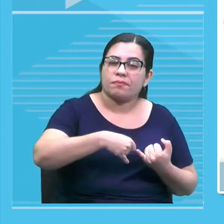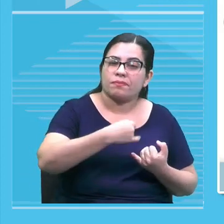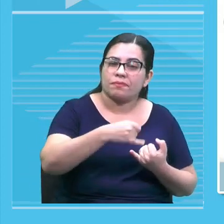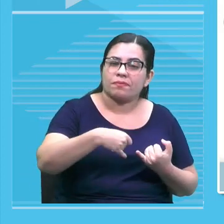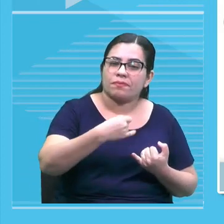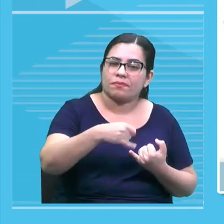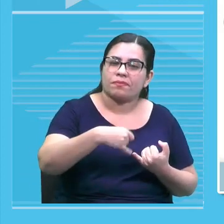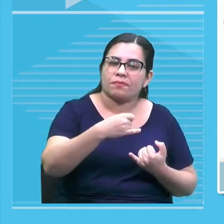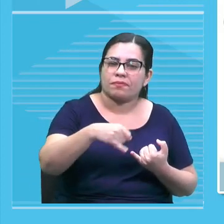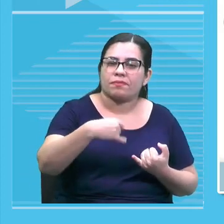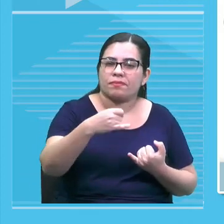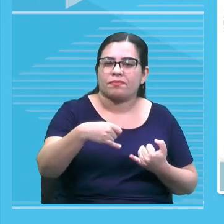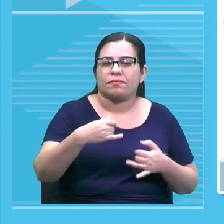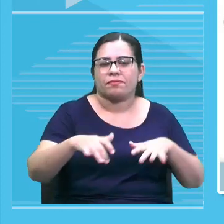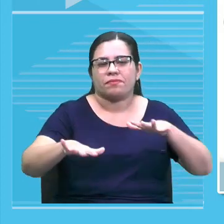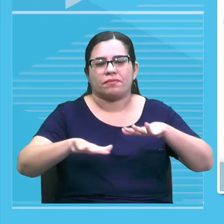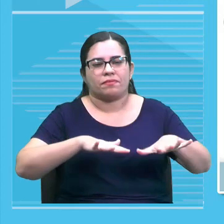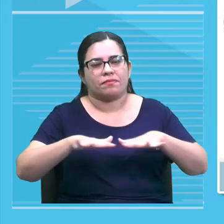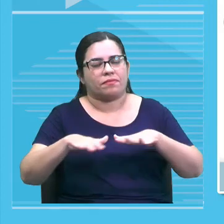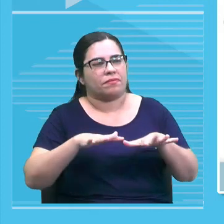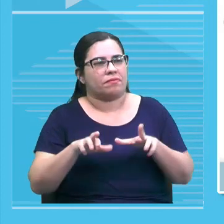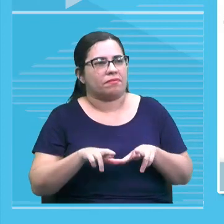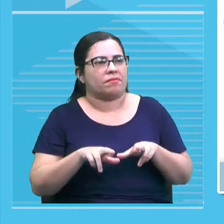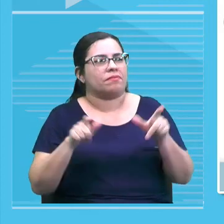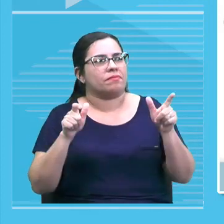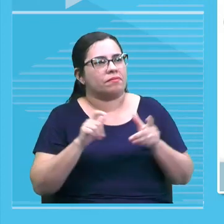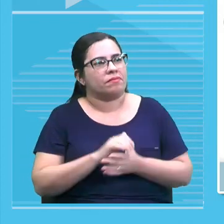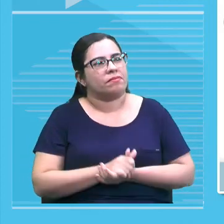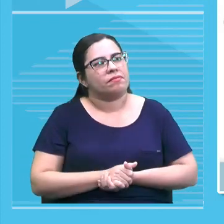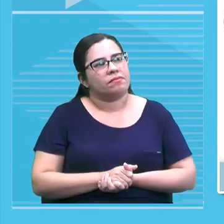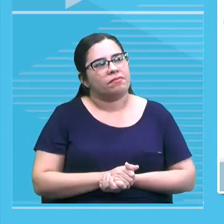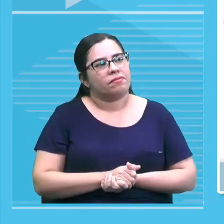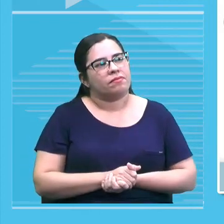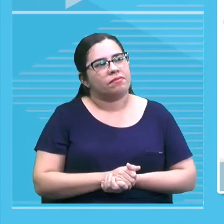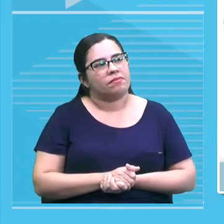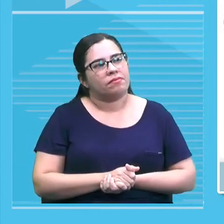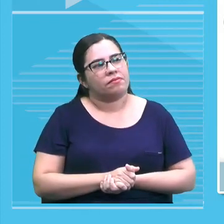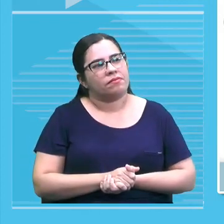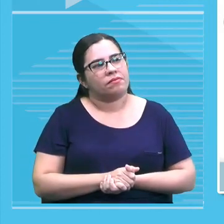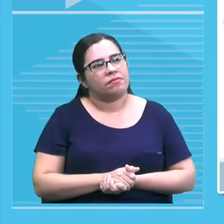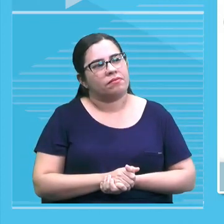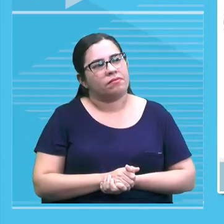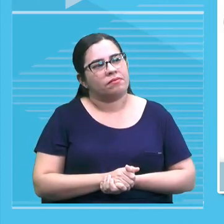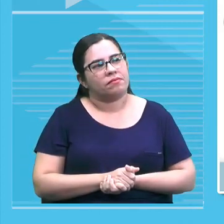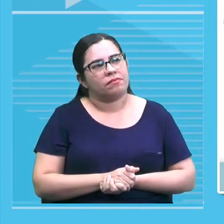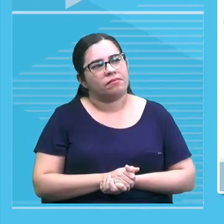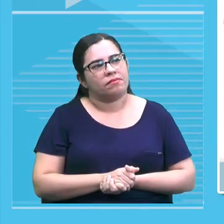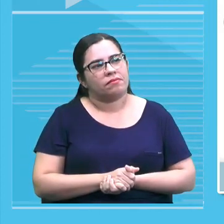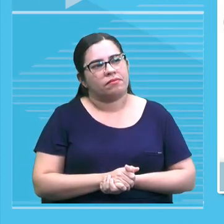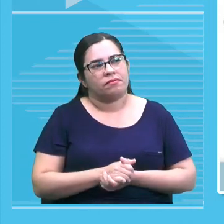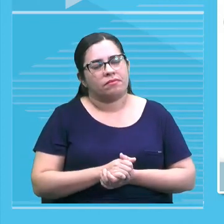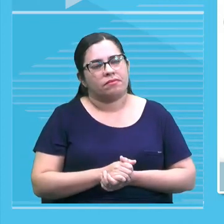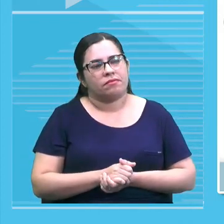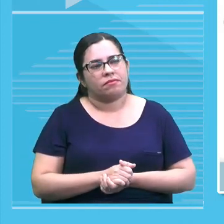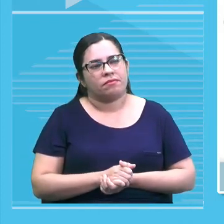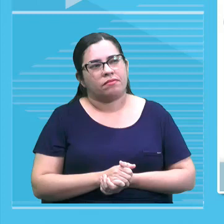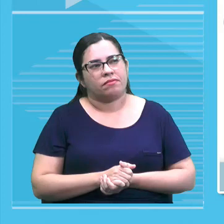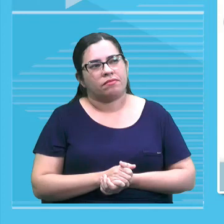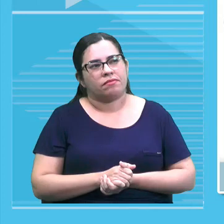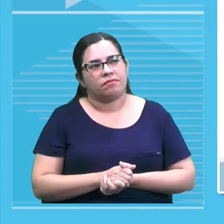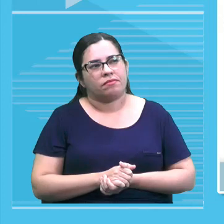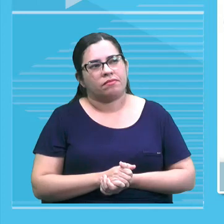ela vai ter um movimento diferente agora você não vai impulsionar para frente não você vai